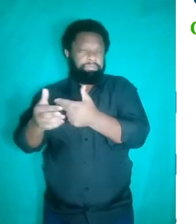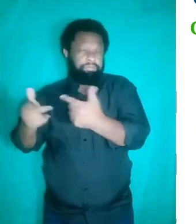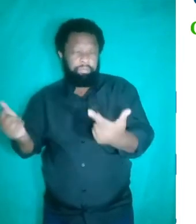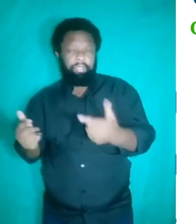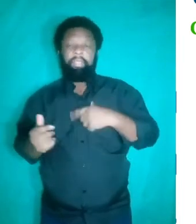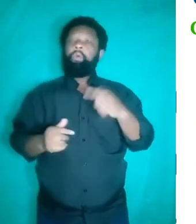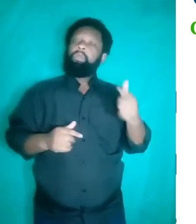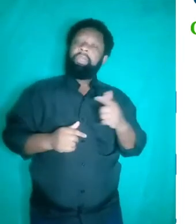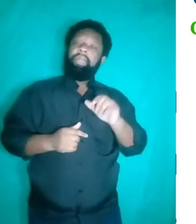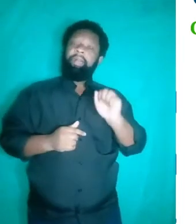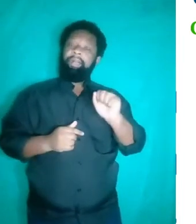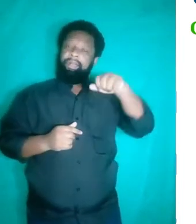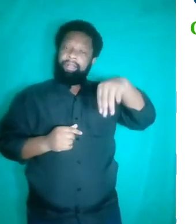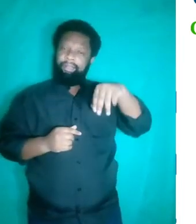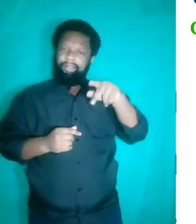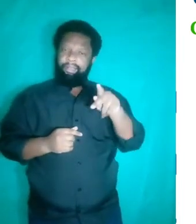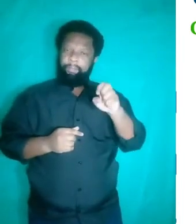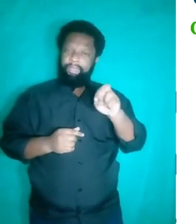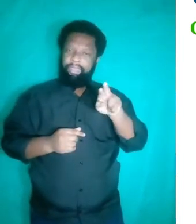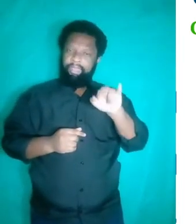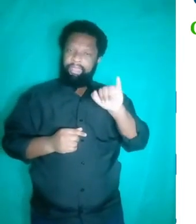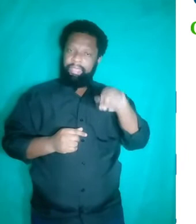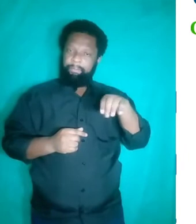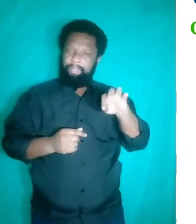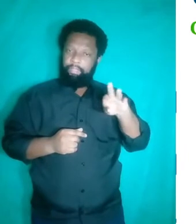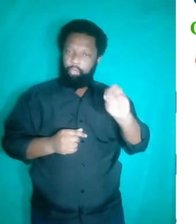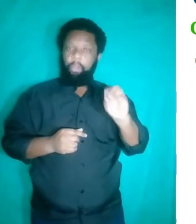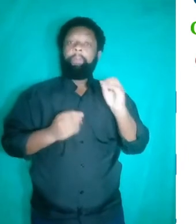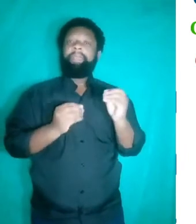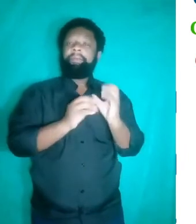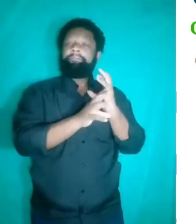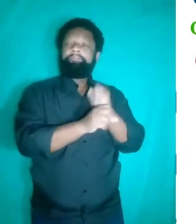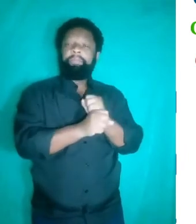baterias. E o amperímetro, que mede corrente elétrica, tá bem?